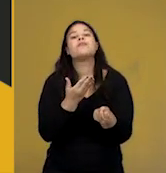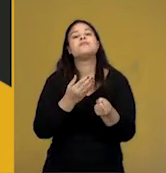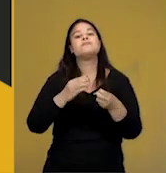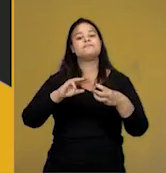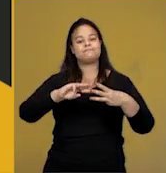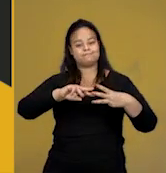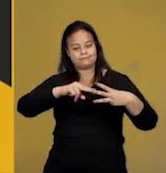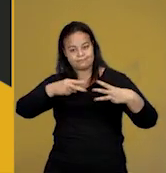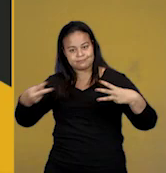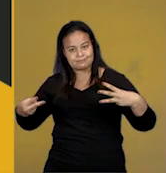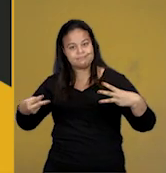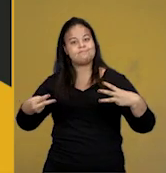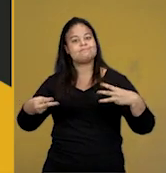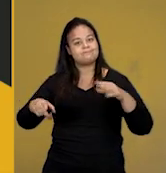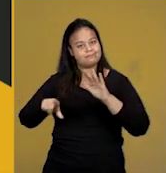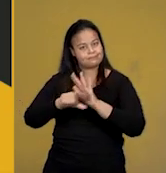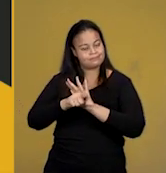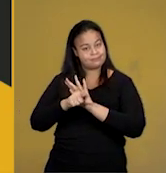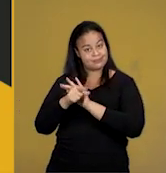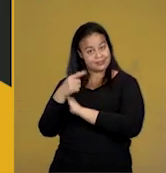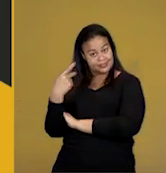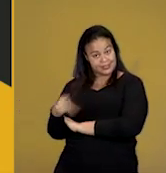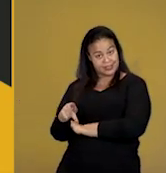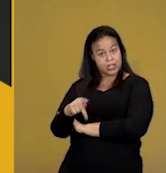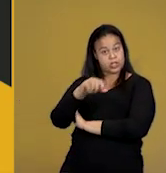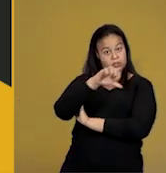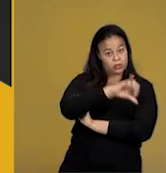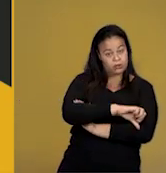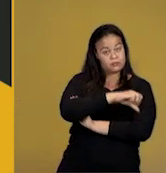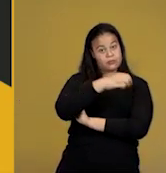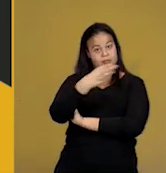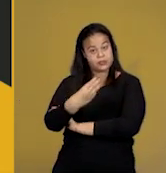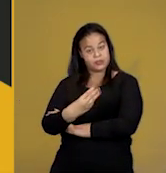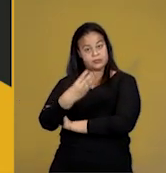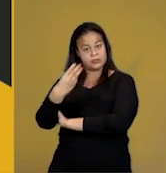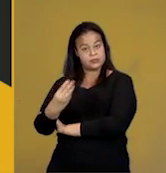mendelianas, de 9 para 3, para 3, para 1.